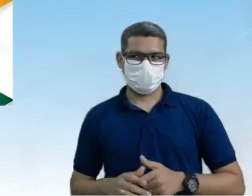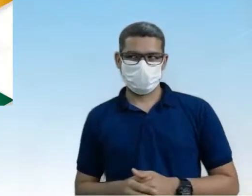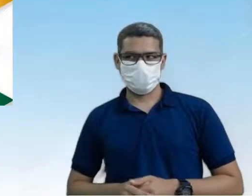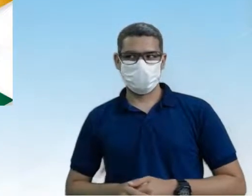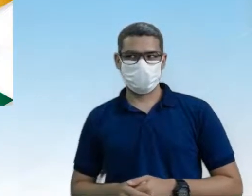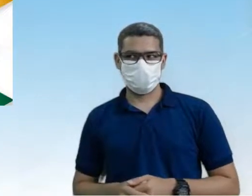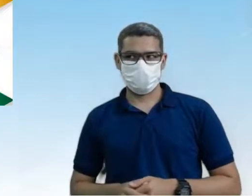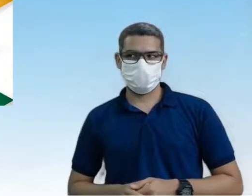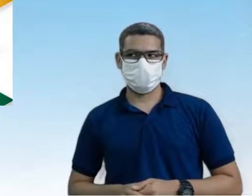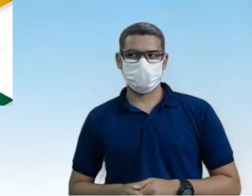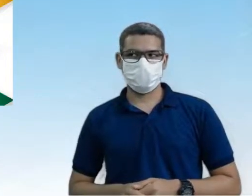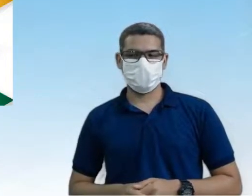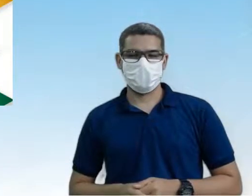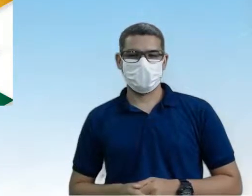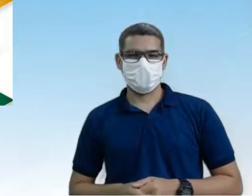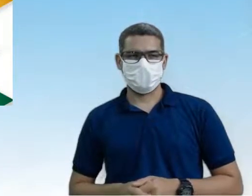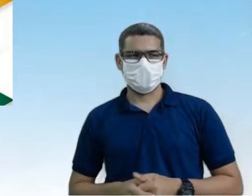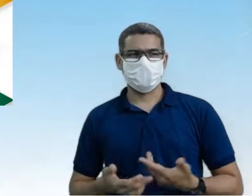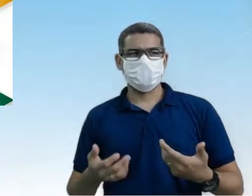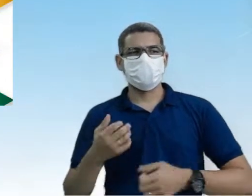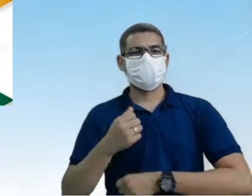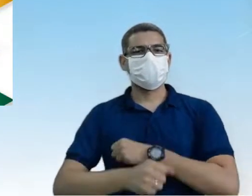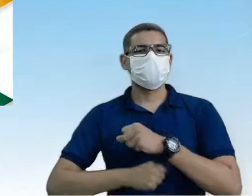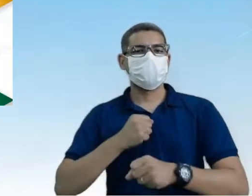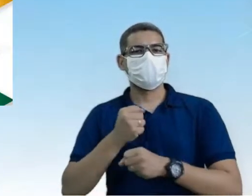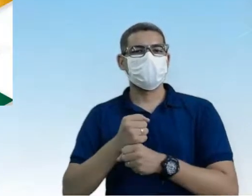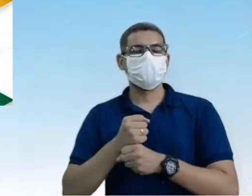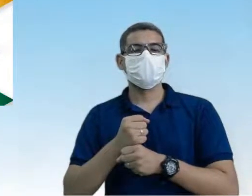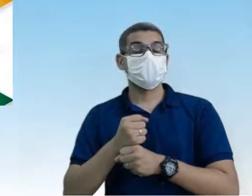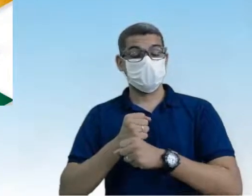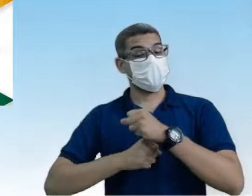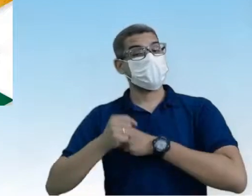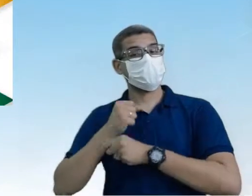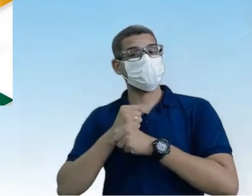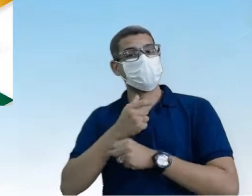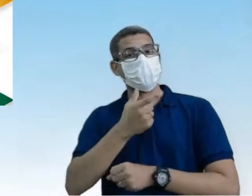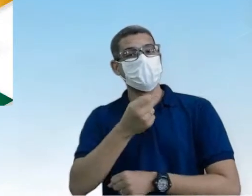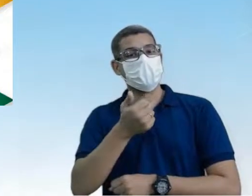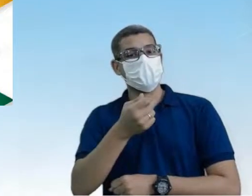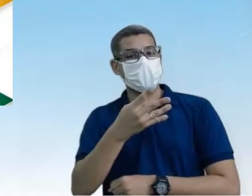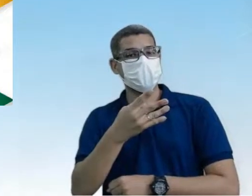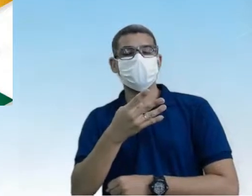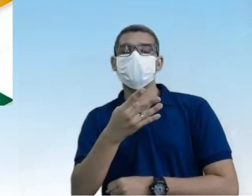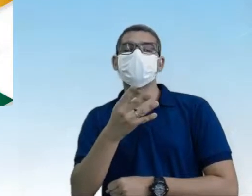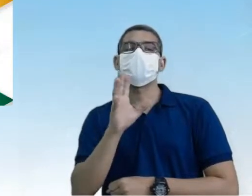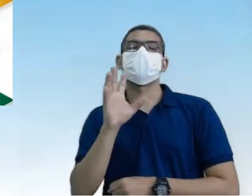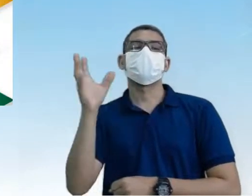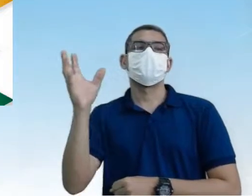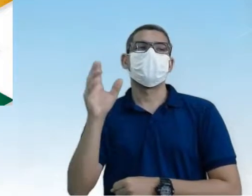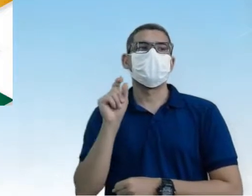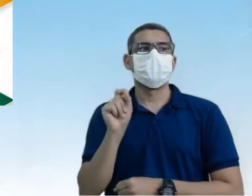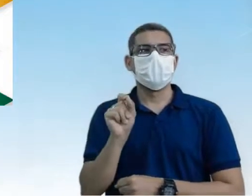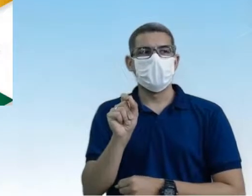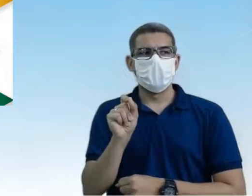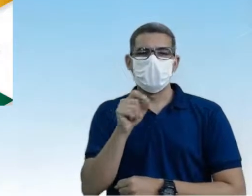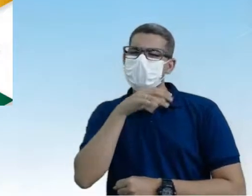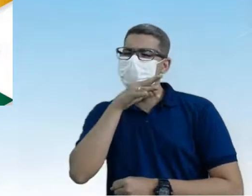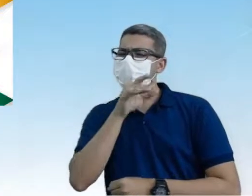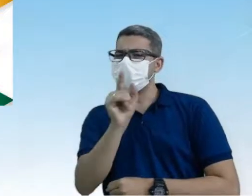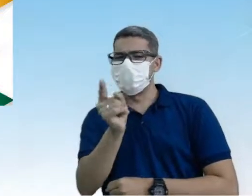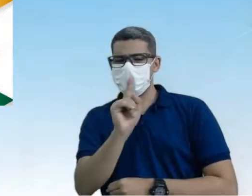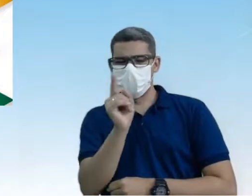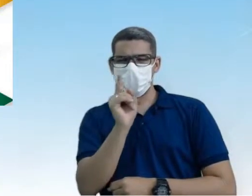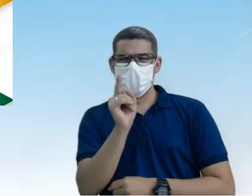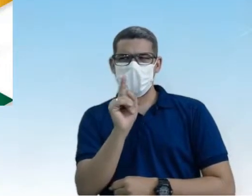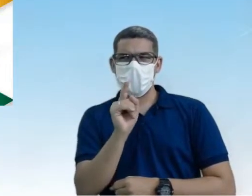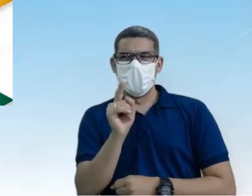in 2014? O que aconteceu com ela em 2014? Calma, gente, não é nada de ruim que vocês estão